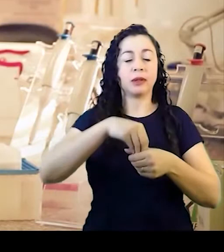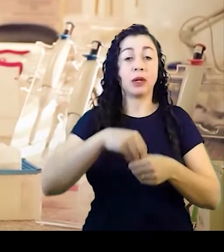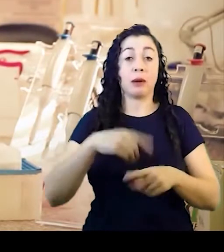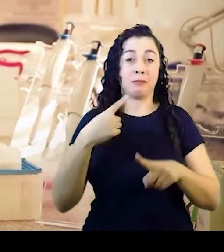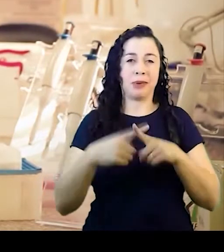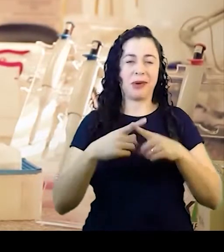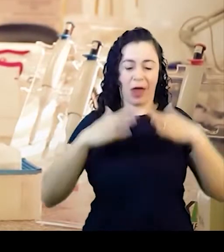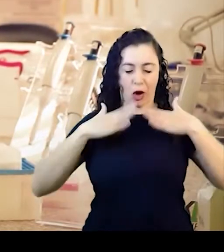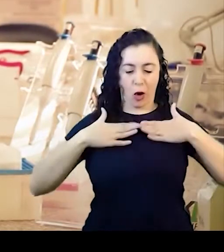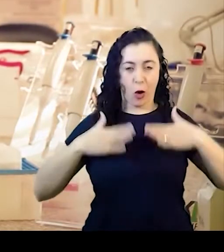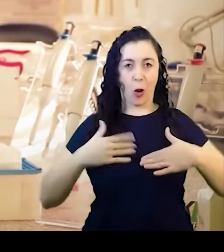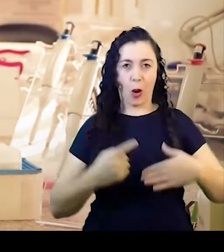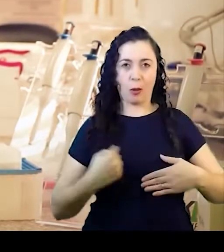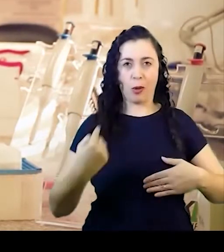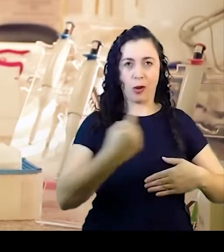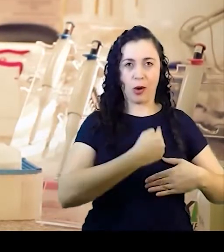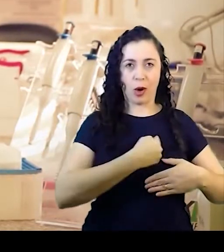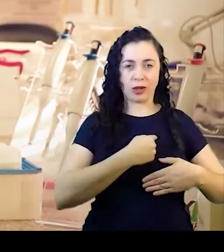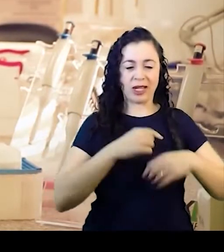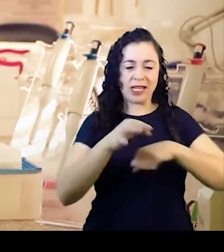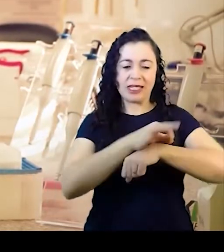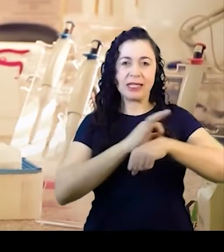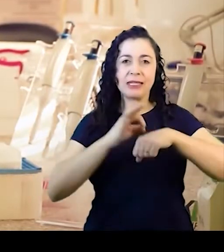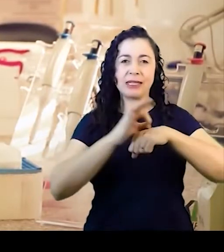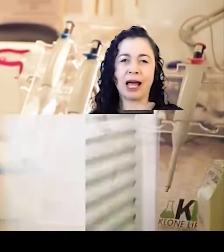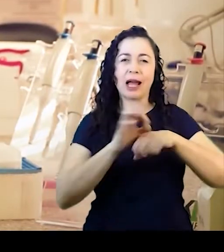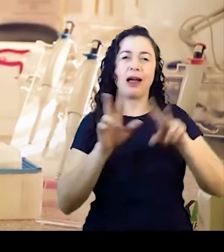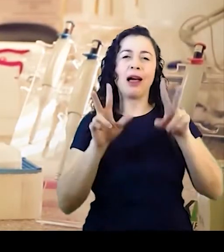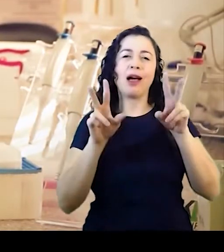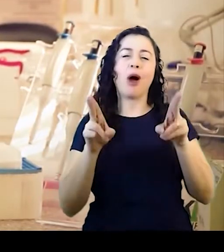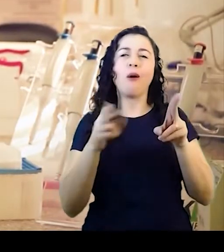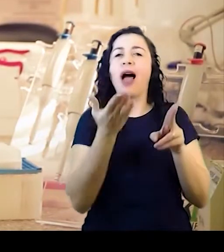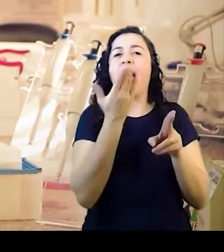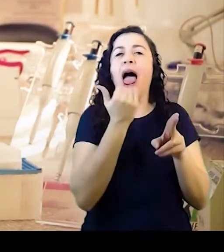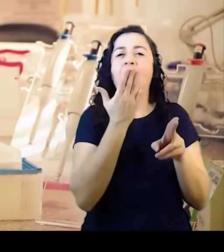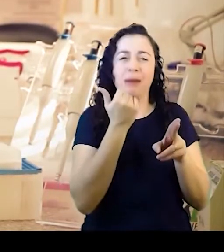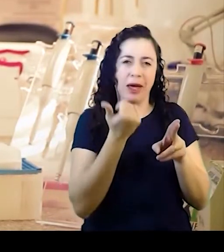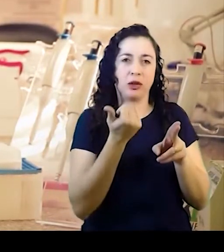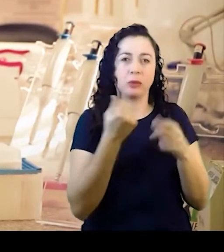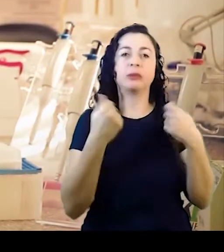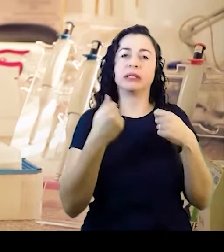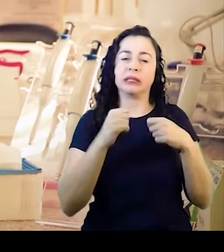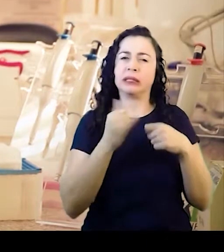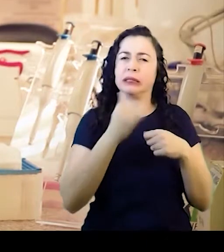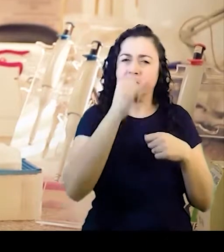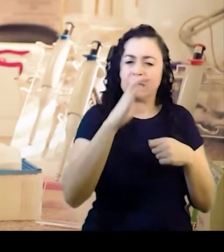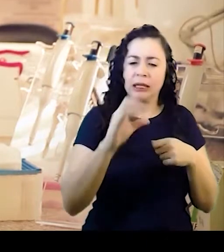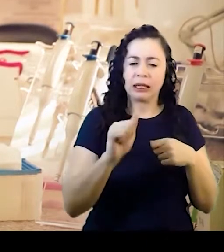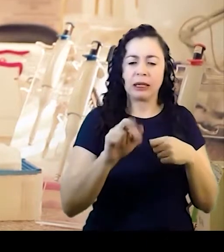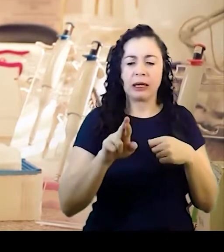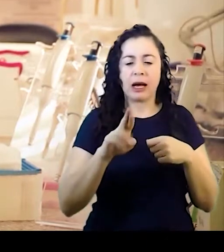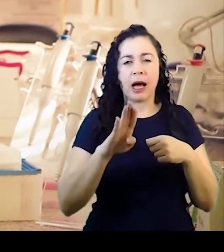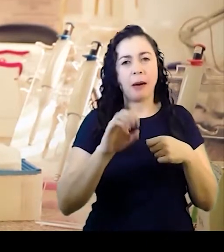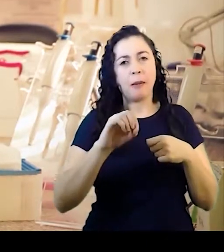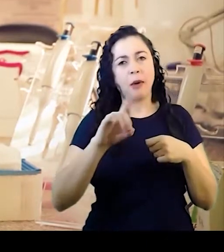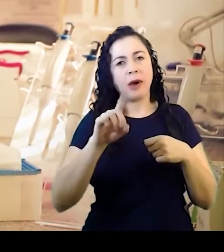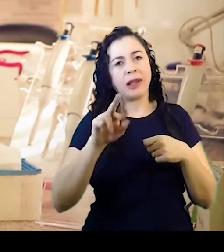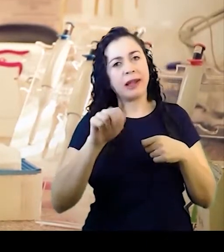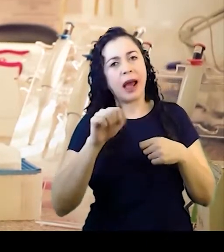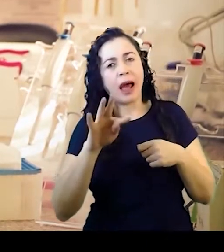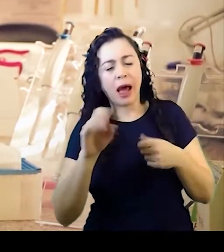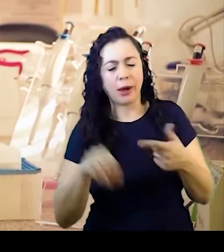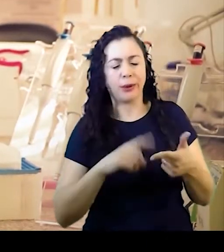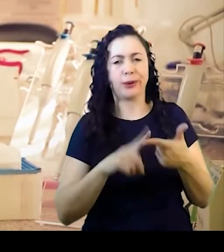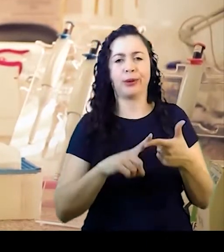corpo, ela precisa se alimentar, ela precisa consumir carboidratos, consumir aminoácidos, que são